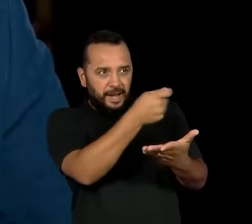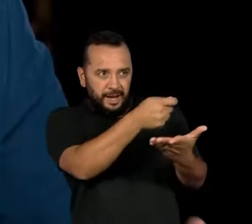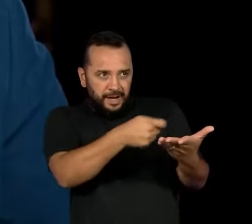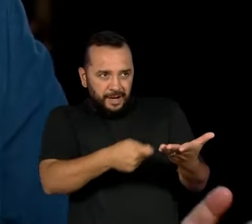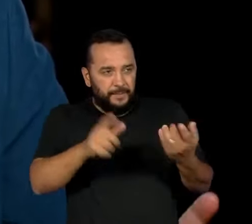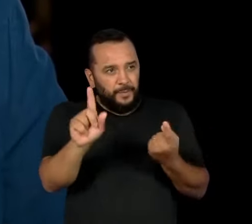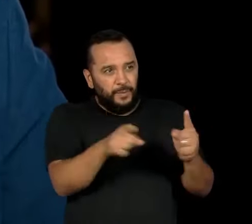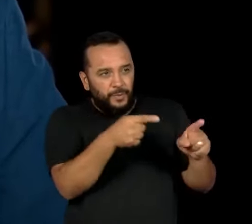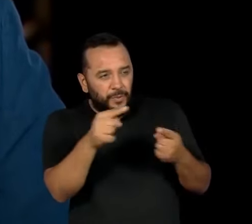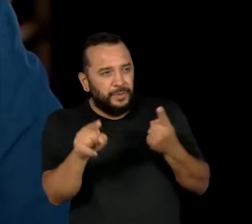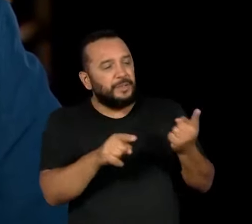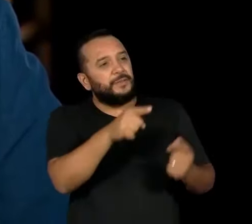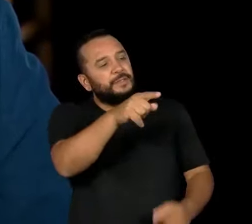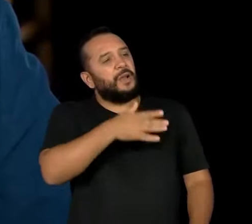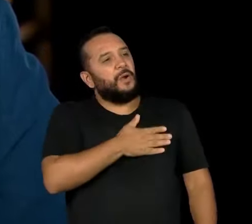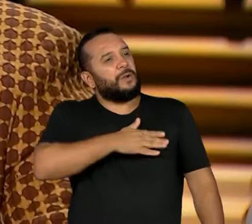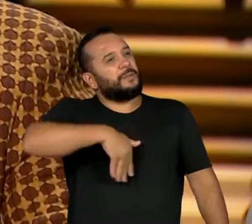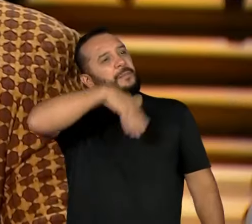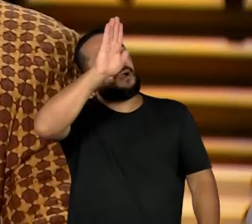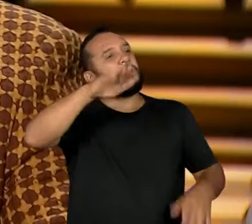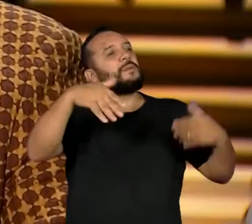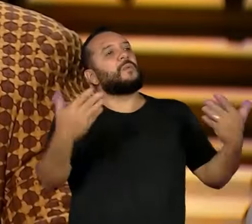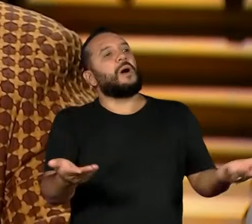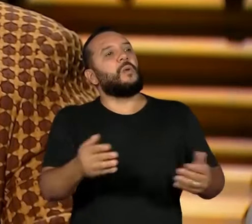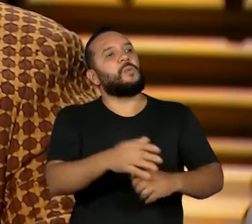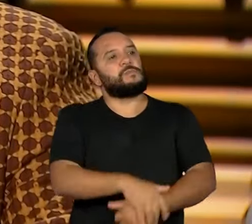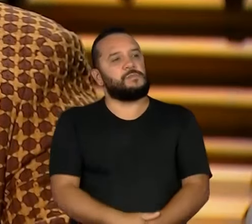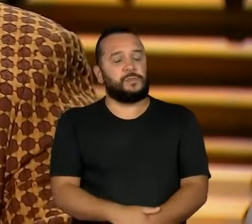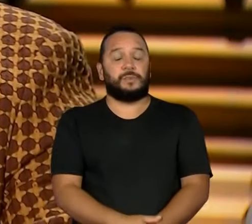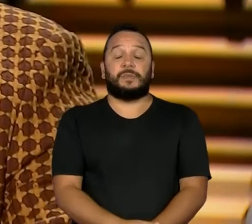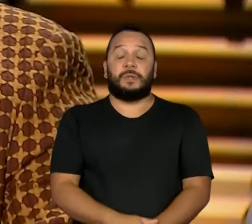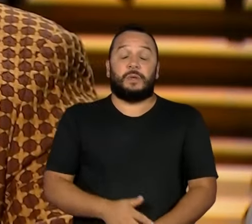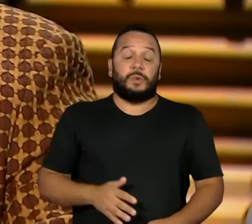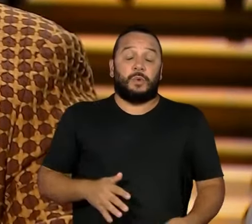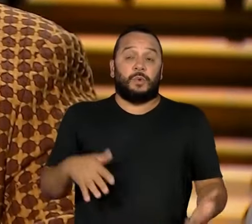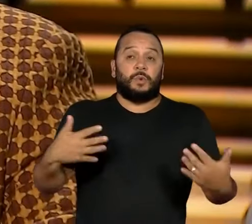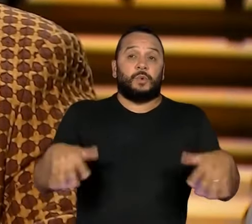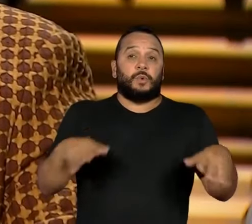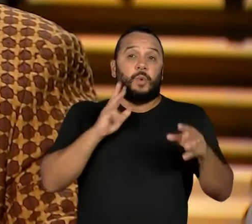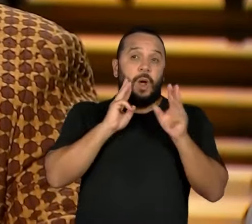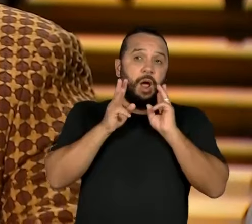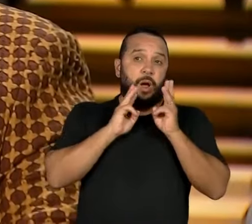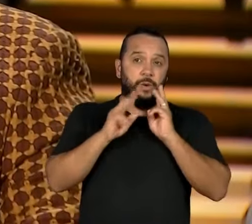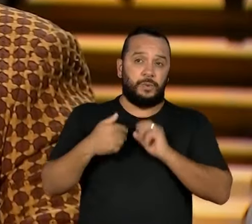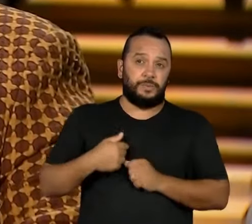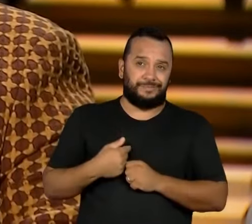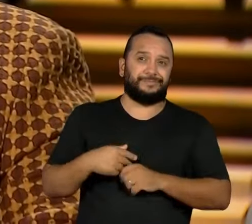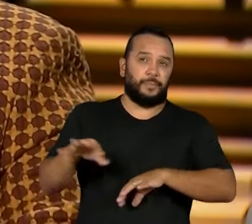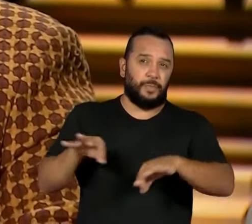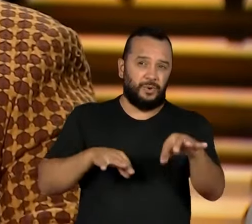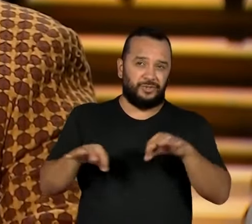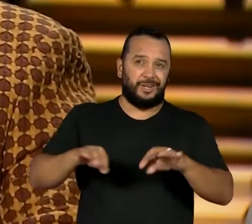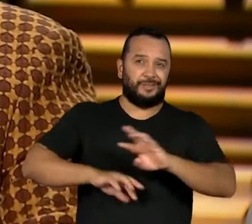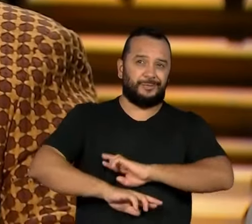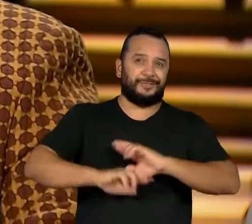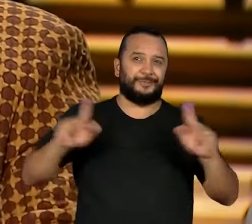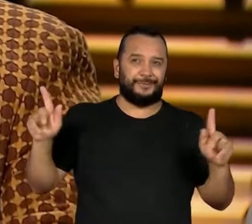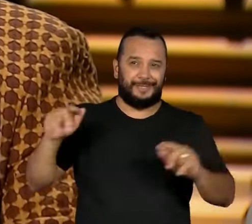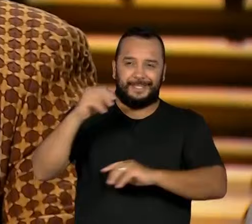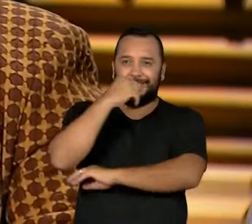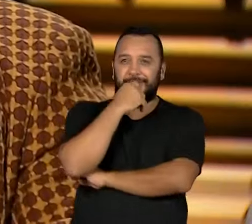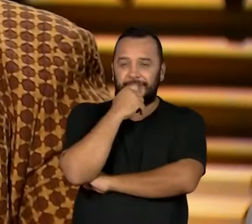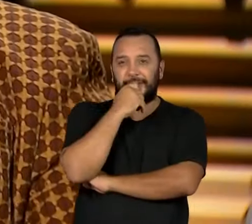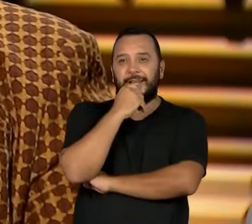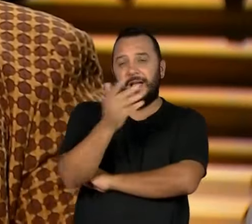álbum Qual que você gosta mais uau os processos são tão diferentes entre si eu acho que